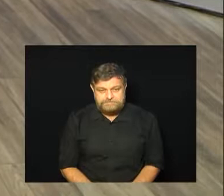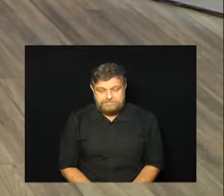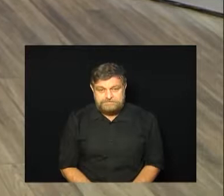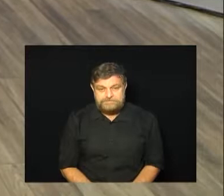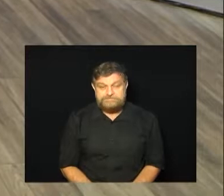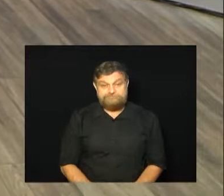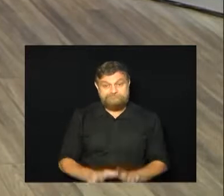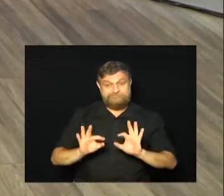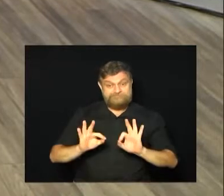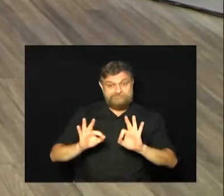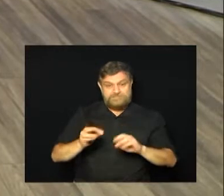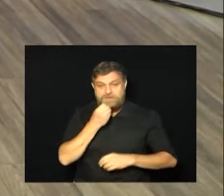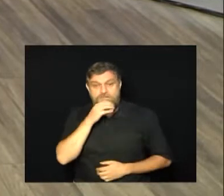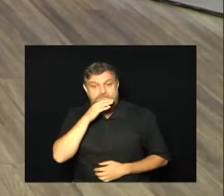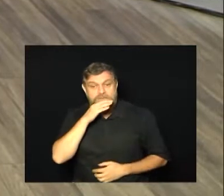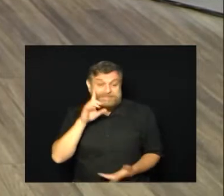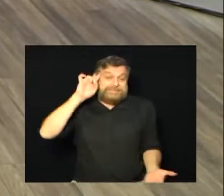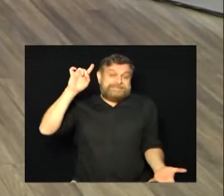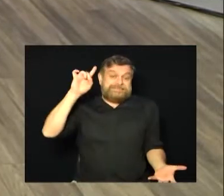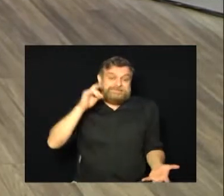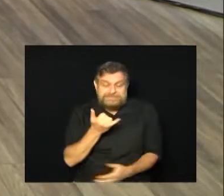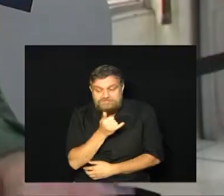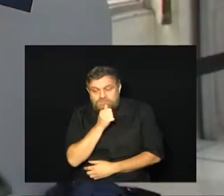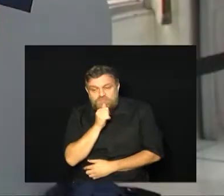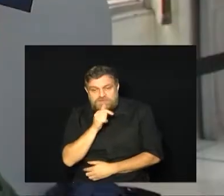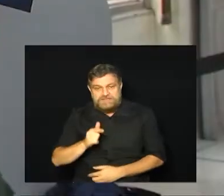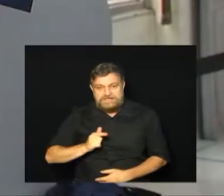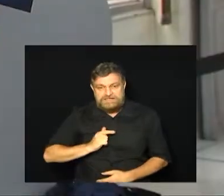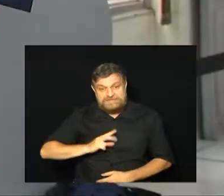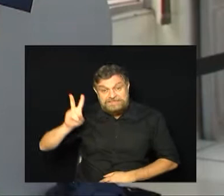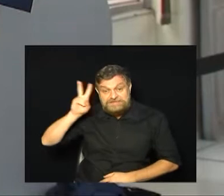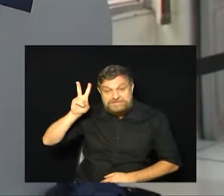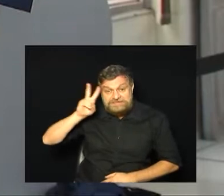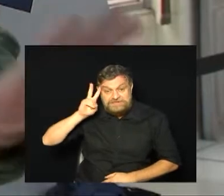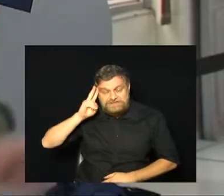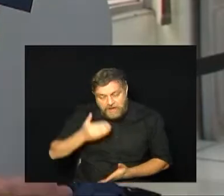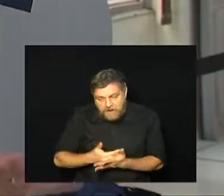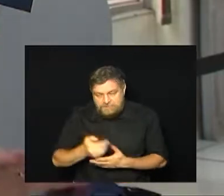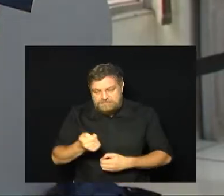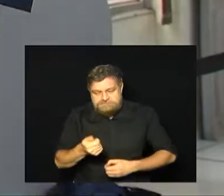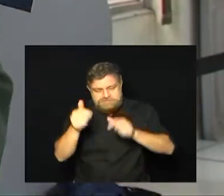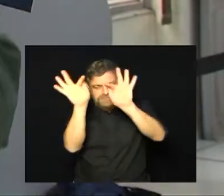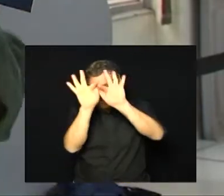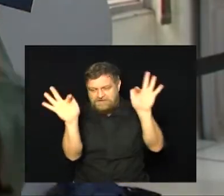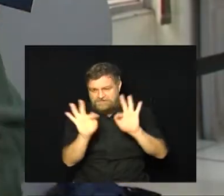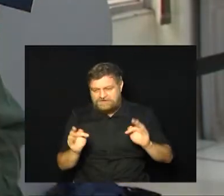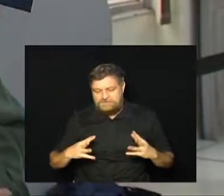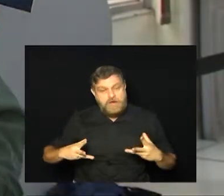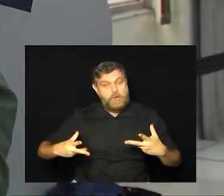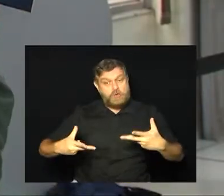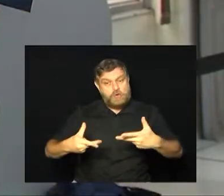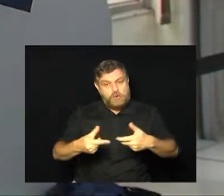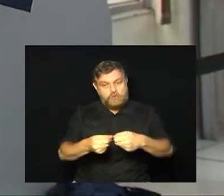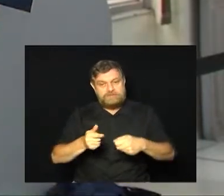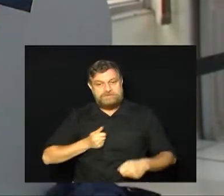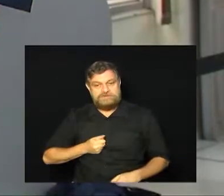Pois é, boa tarde para você, bom dia ainda, né, Gabriel? Segundou, um feliz ano novo para todo mundo. Como você disse,